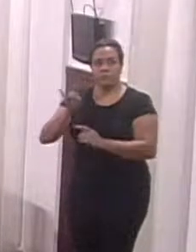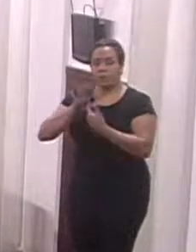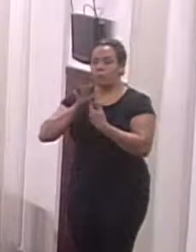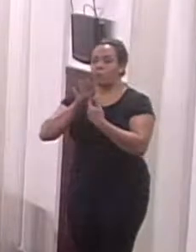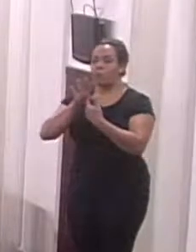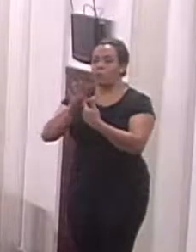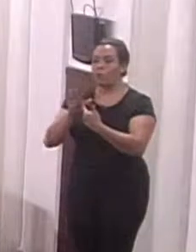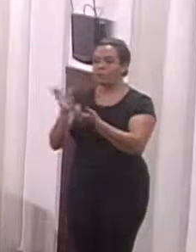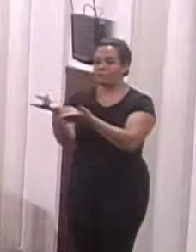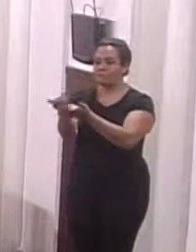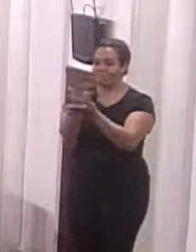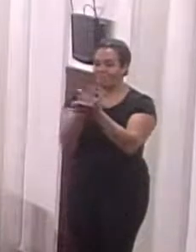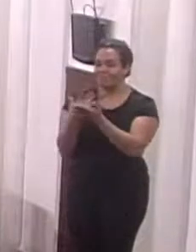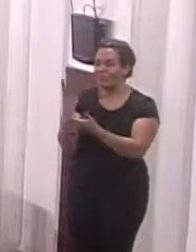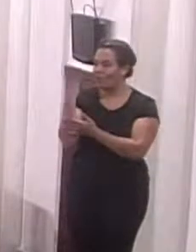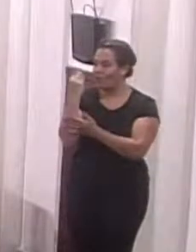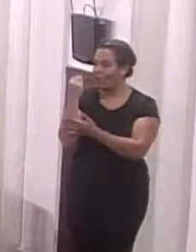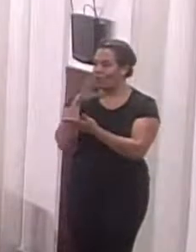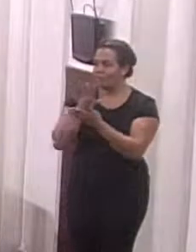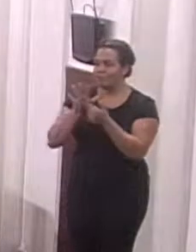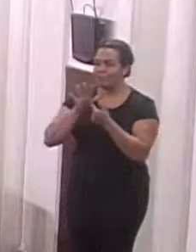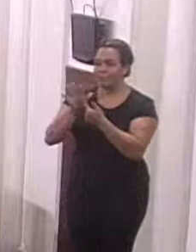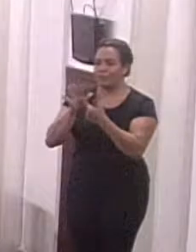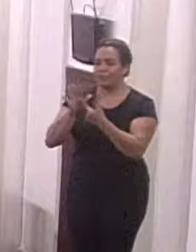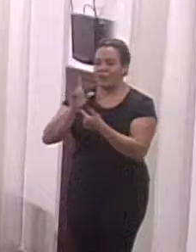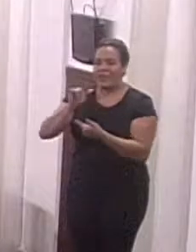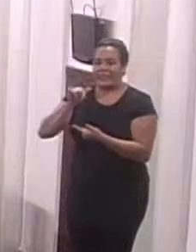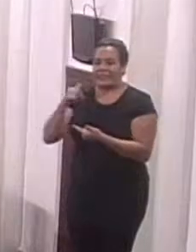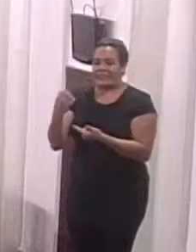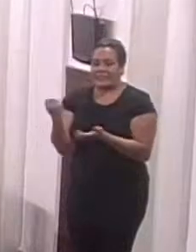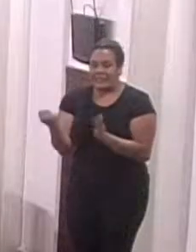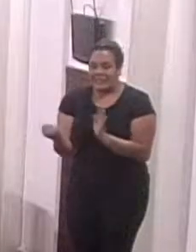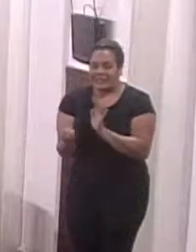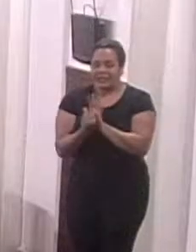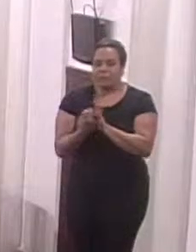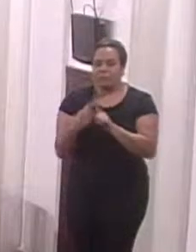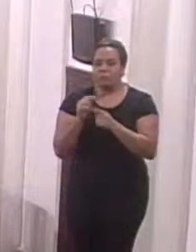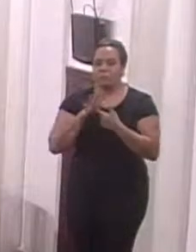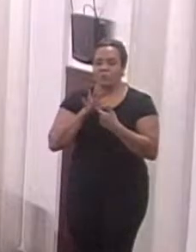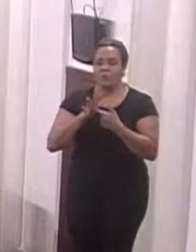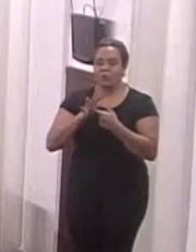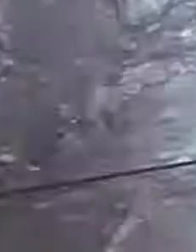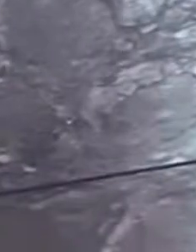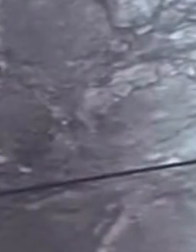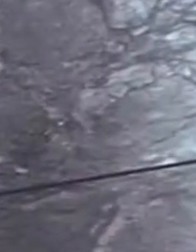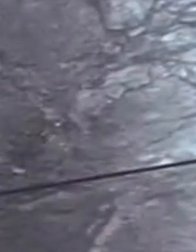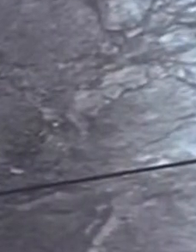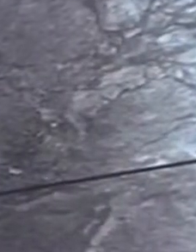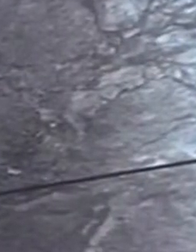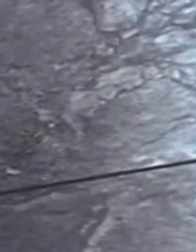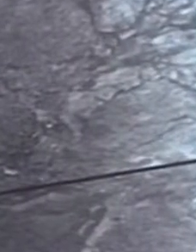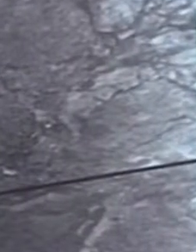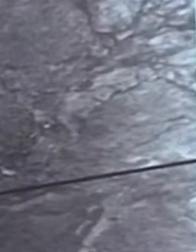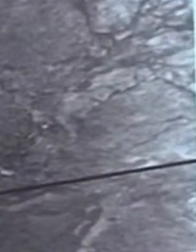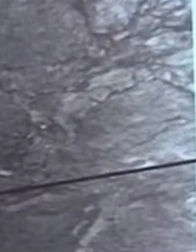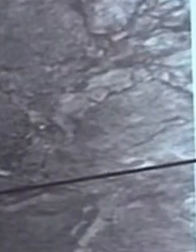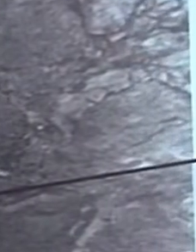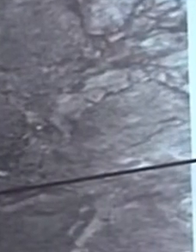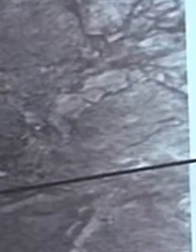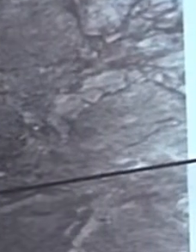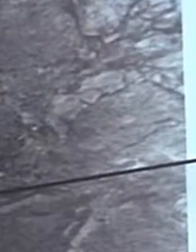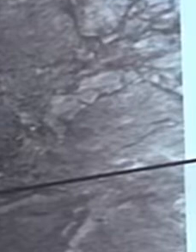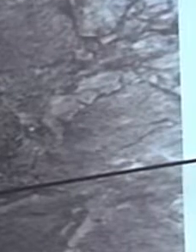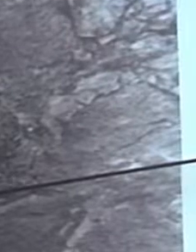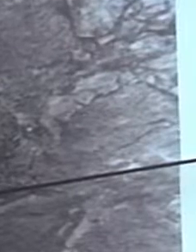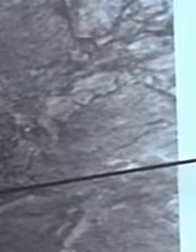é bastante emblemática, porque ela mostra o desafio que se teria a partir do momento em que a escravidão é